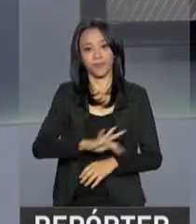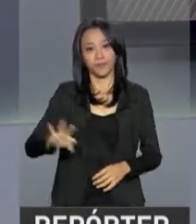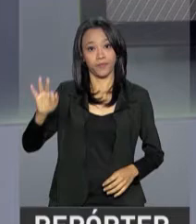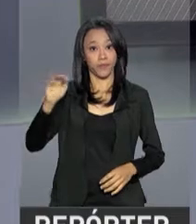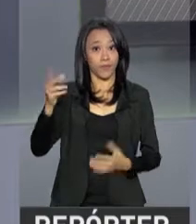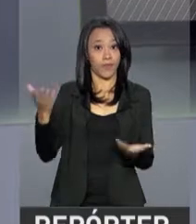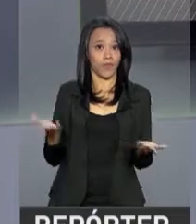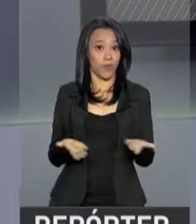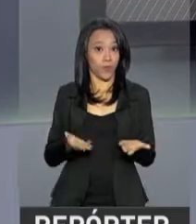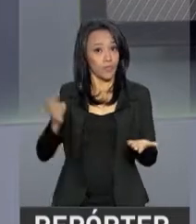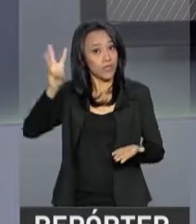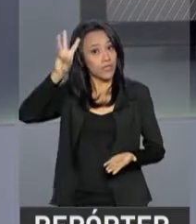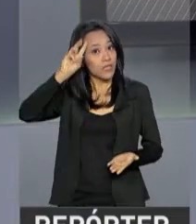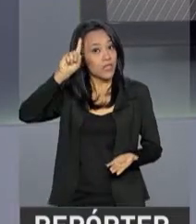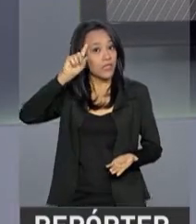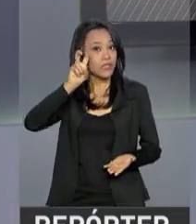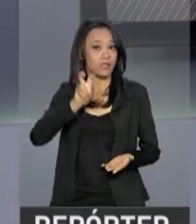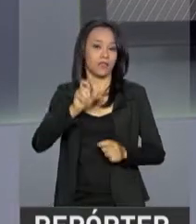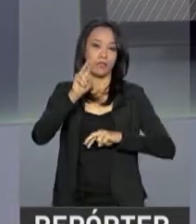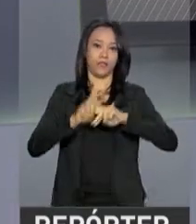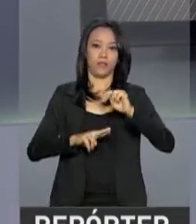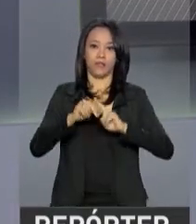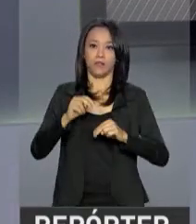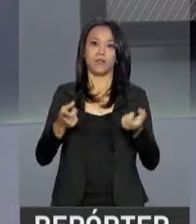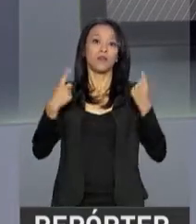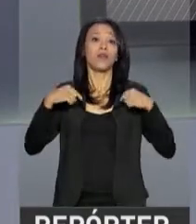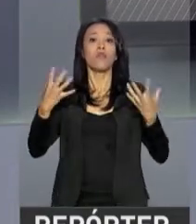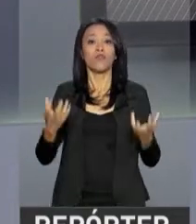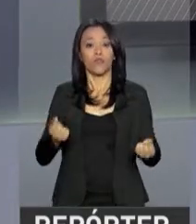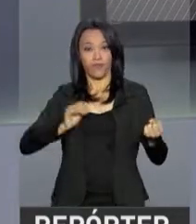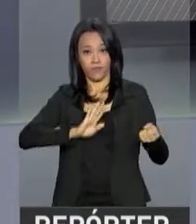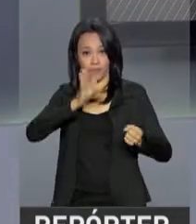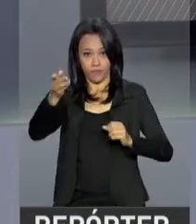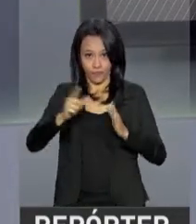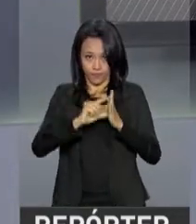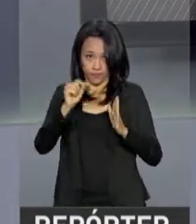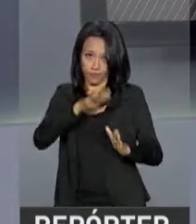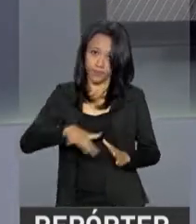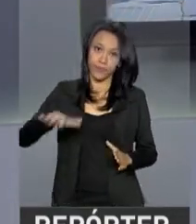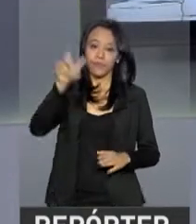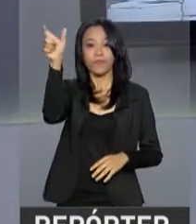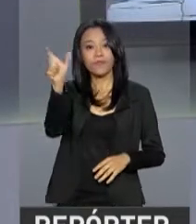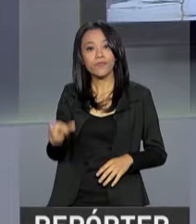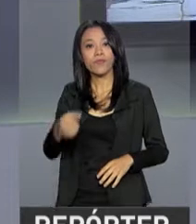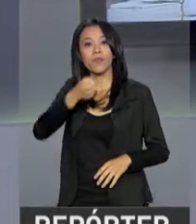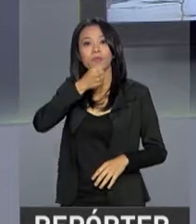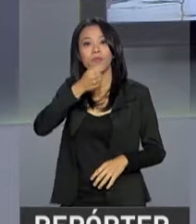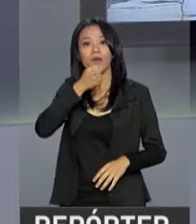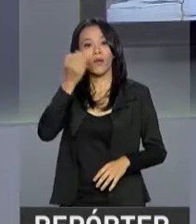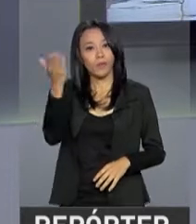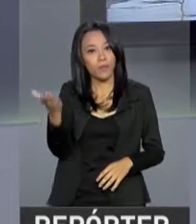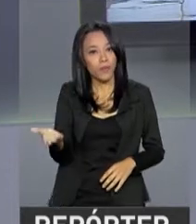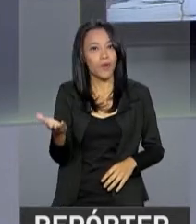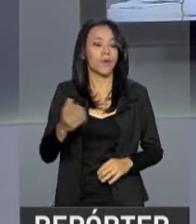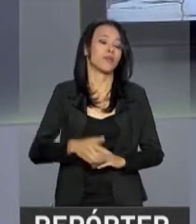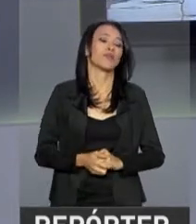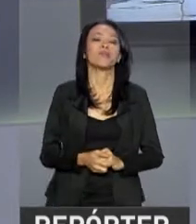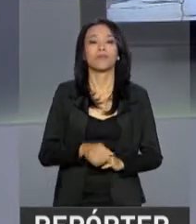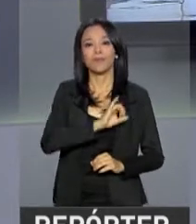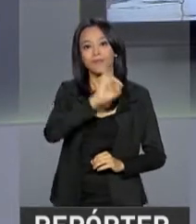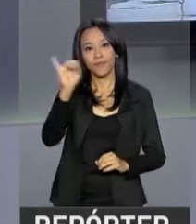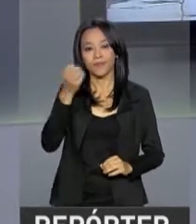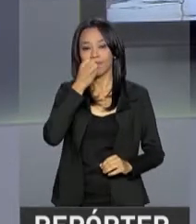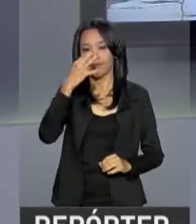desta terça-feira dia 5 de junho e vamos direto ao palácio do planalto começar ao vivo com a repórter gabriela no nome e